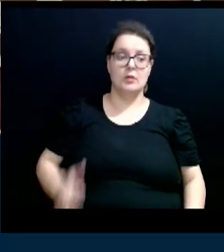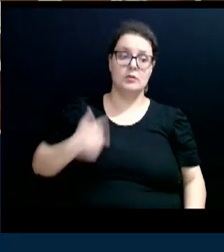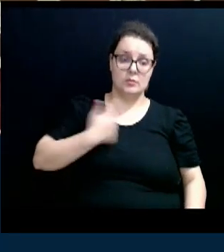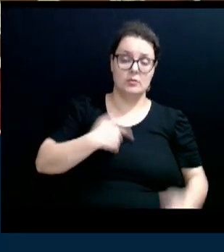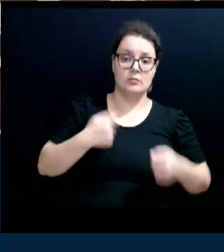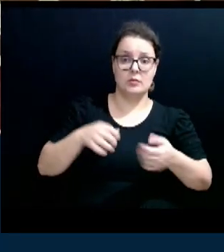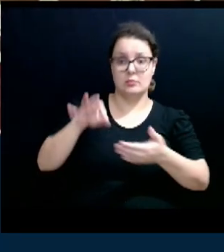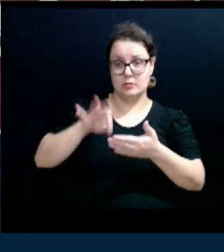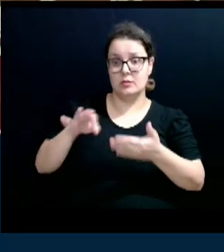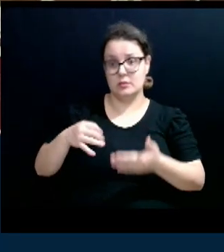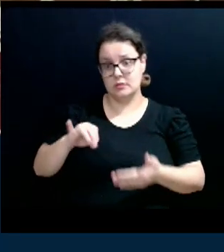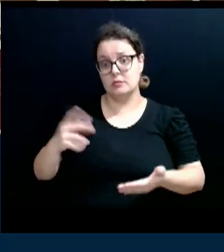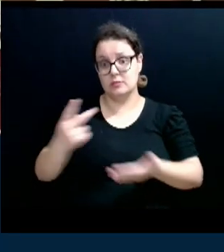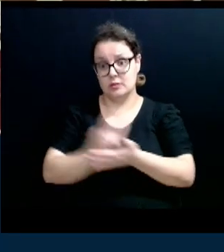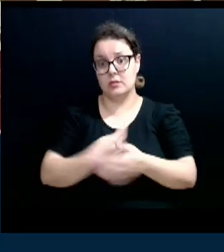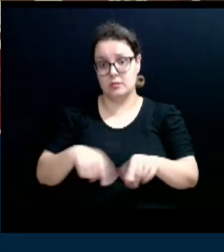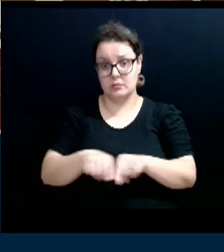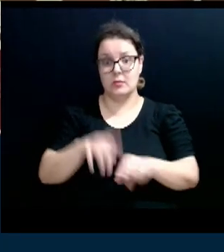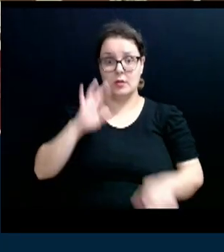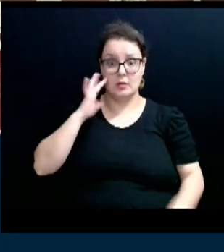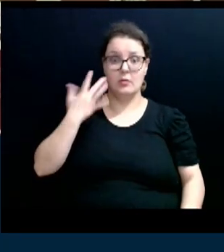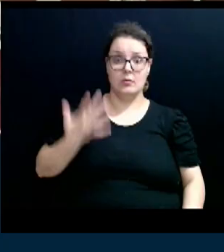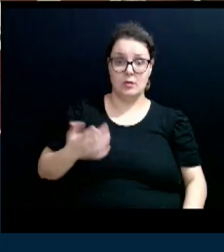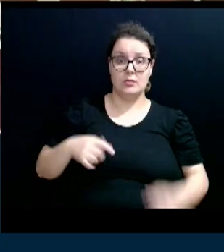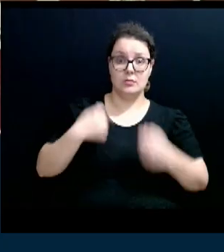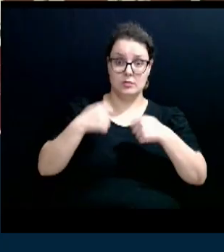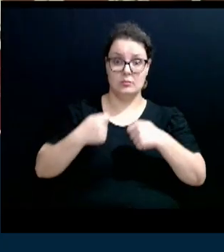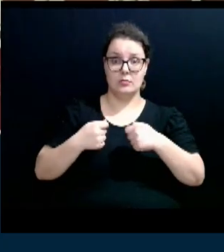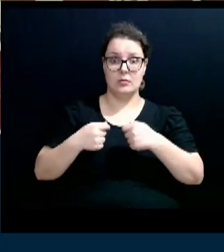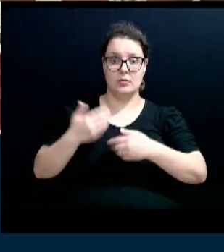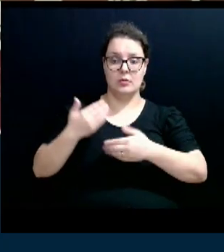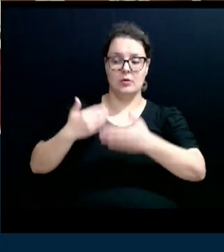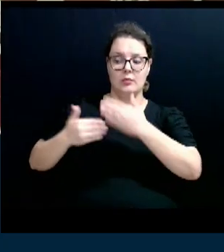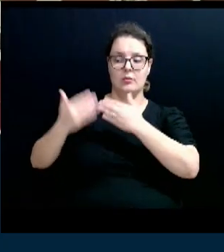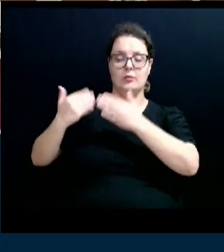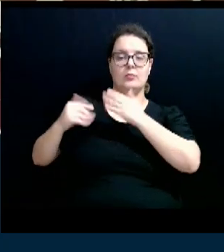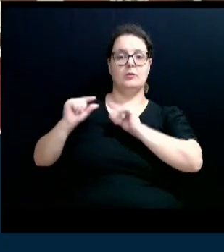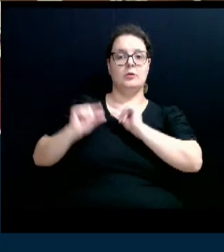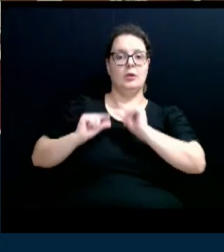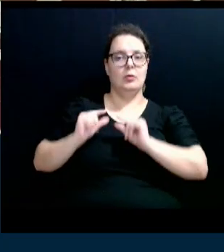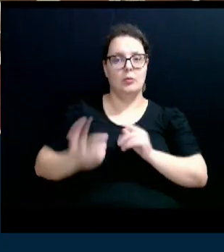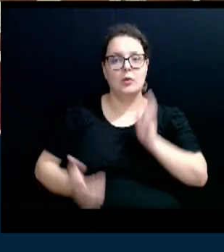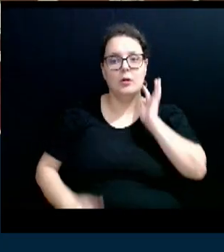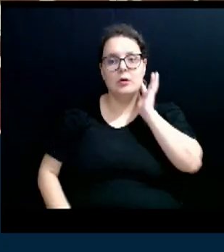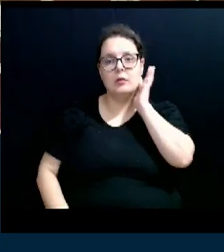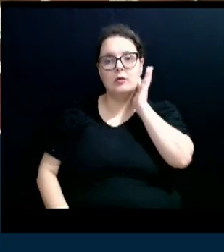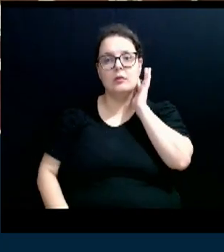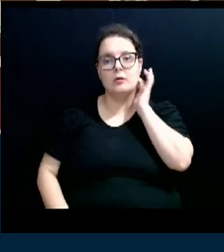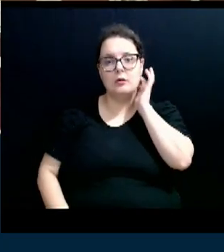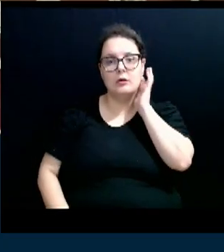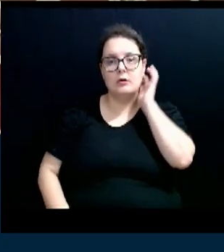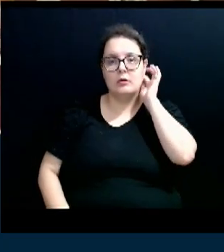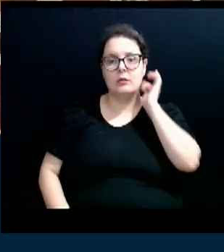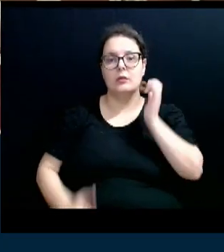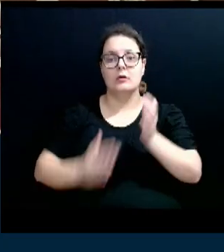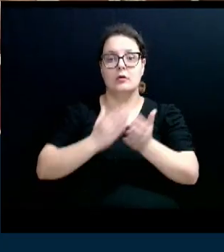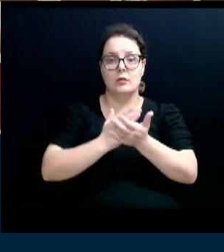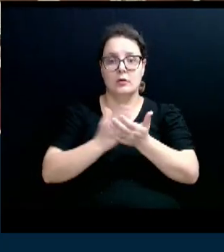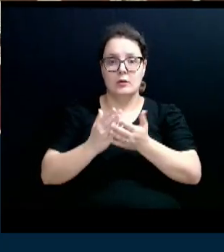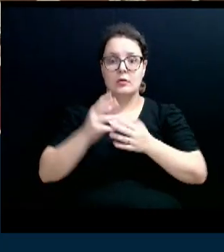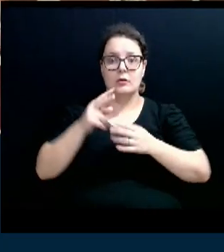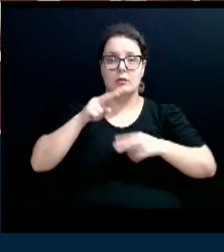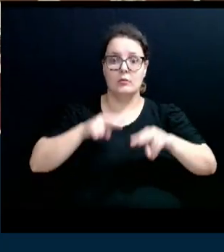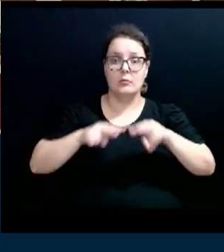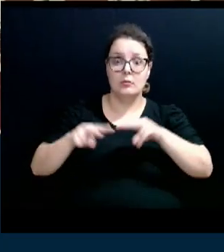estiver errada também, eu acho que a gente precisa voltar um pouquinho atrás e começar a olhar com olhos de amor